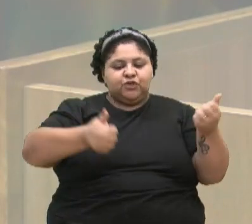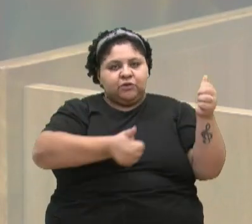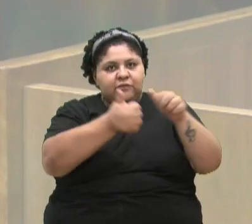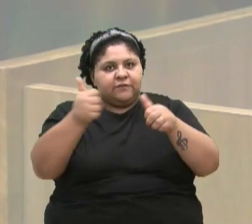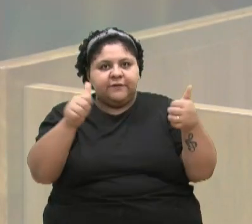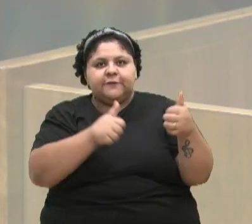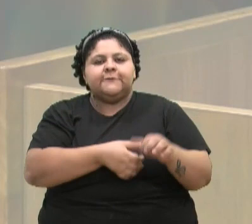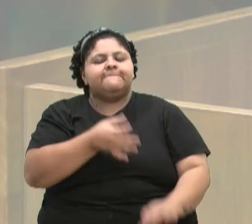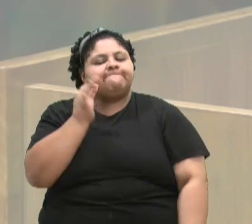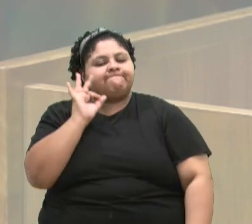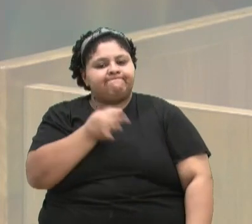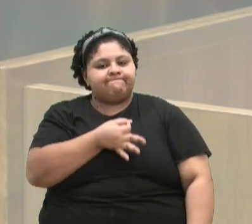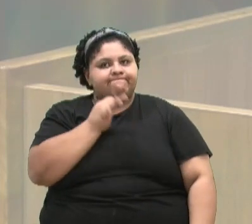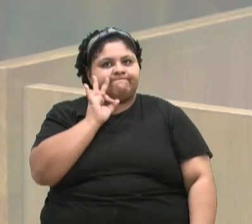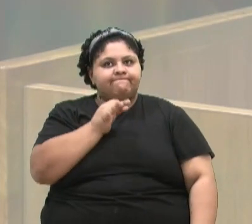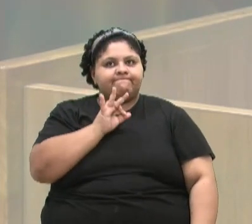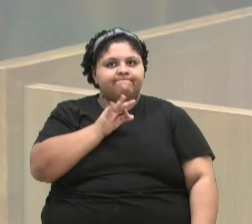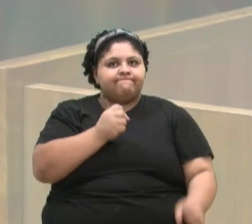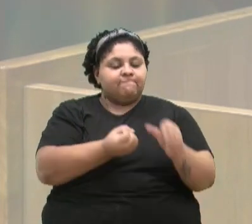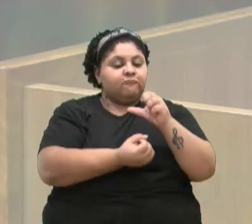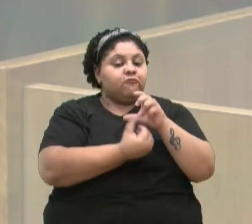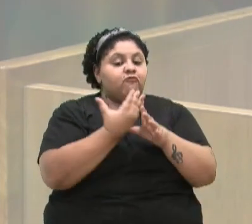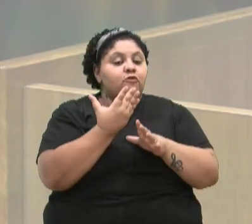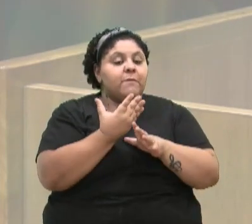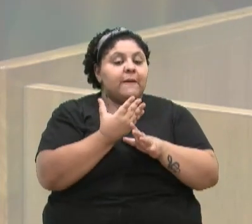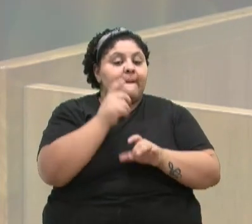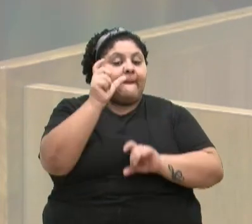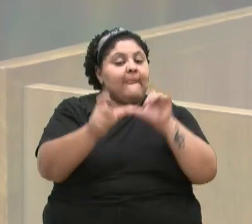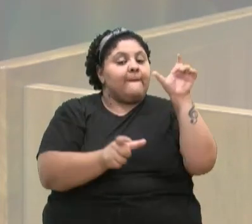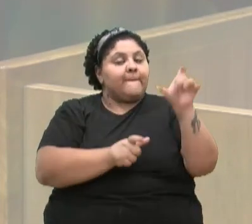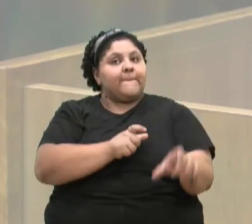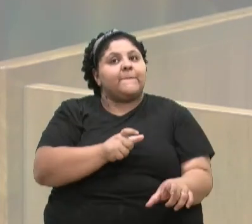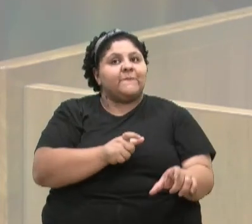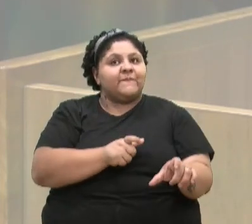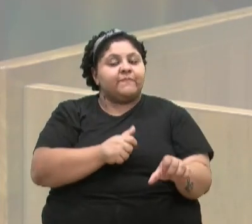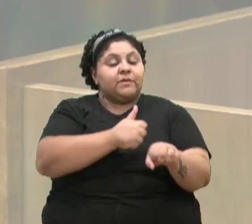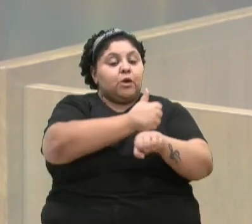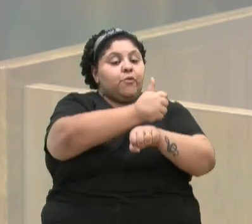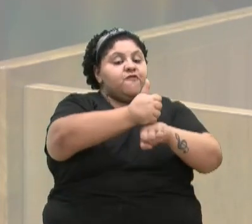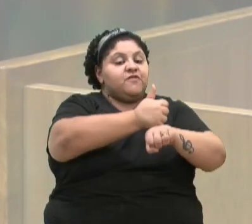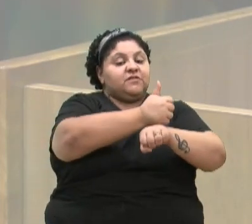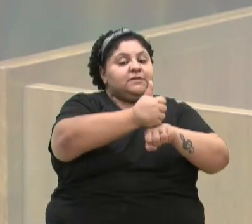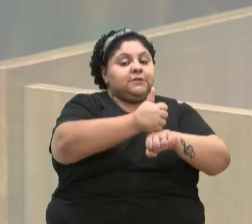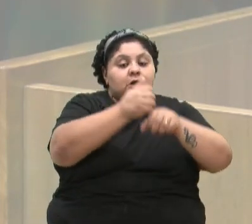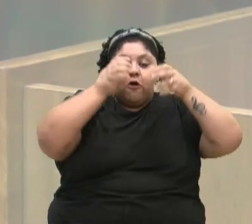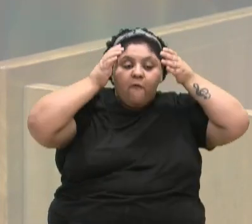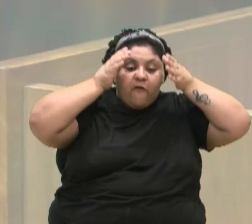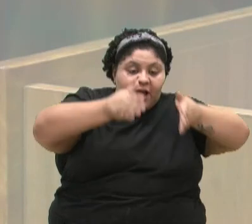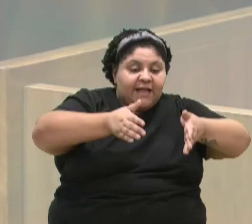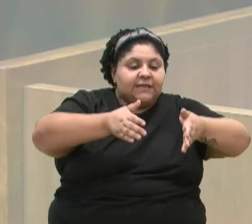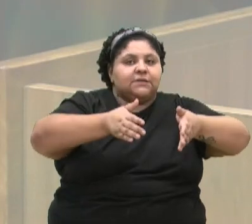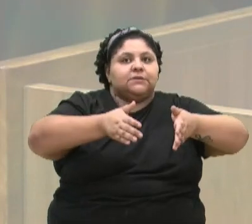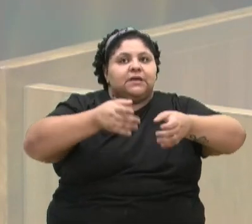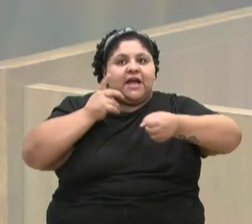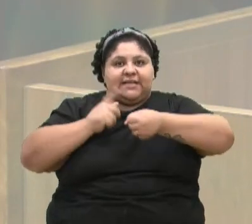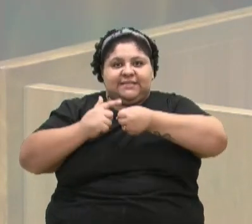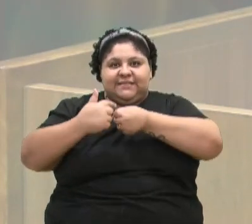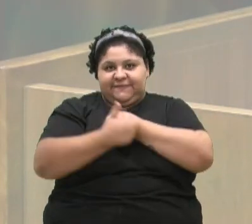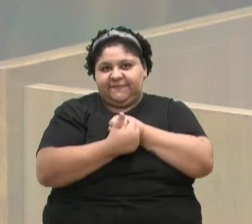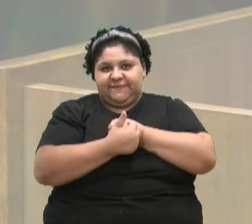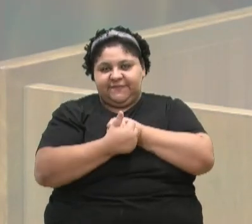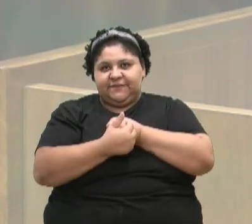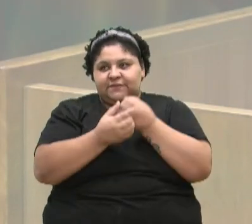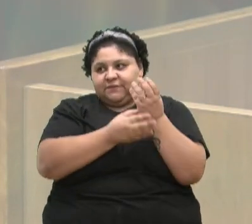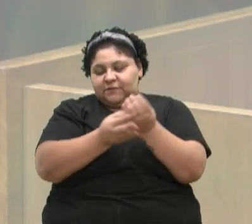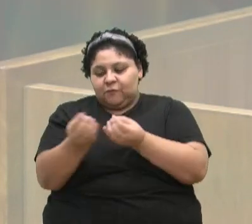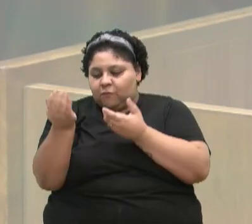com excelência, e formar pessoas cada vez mais profissionais, dedicadas à cidade. Então,